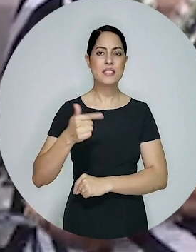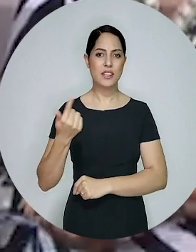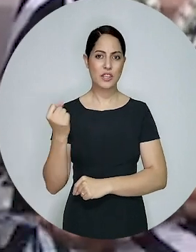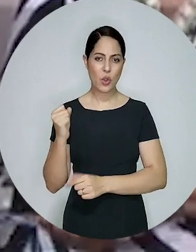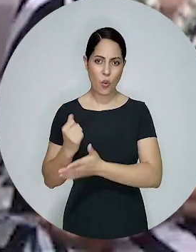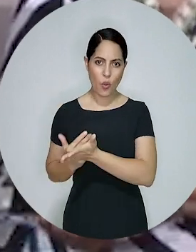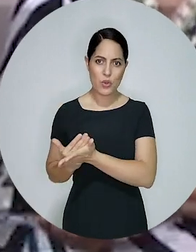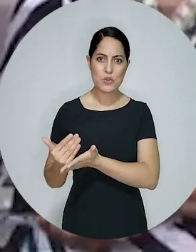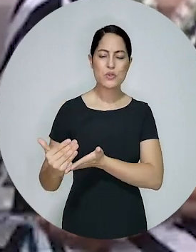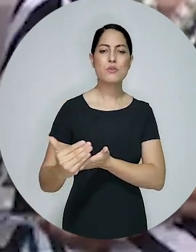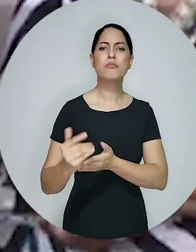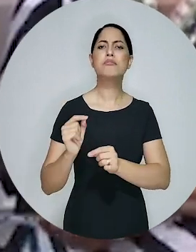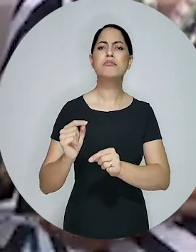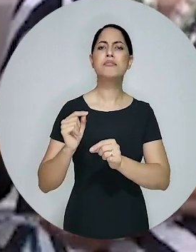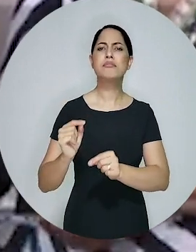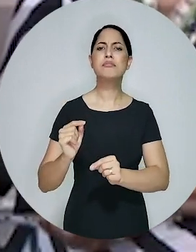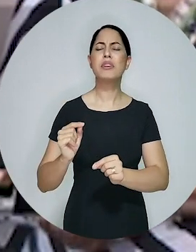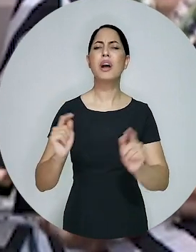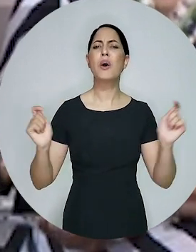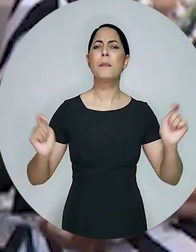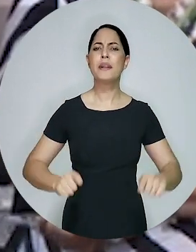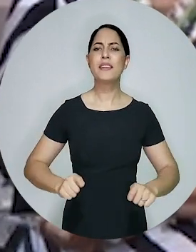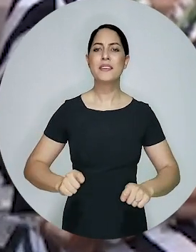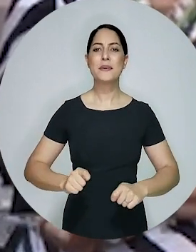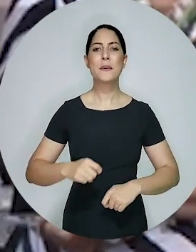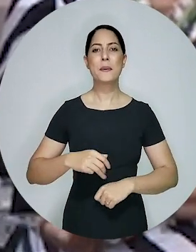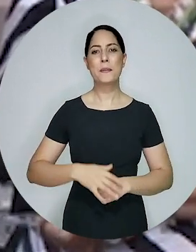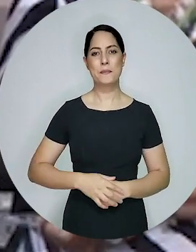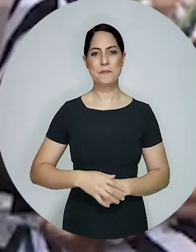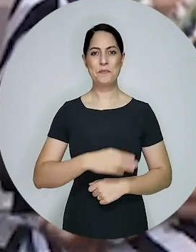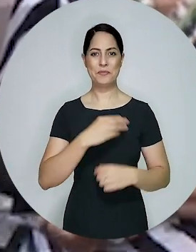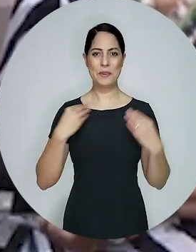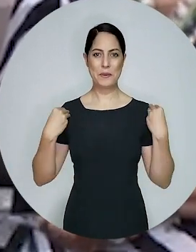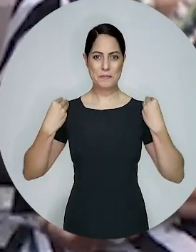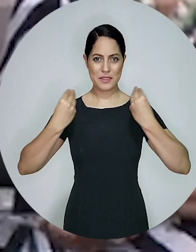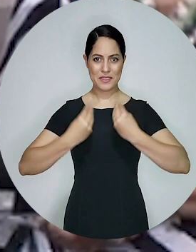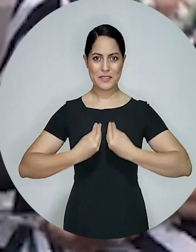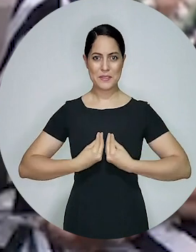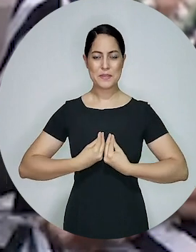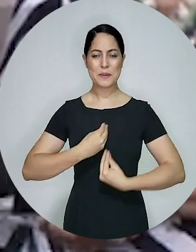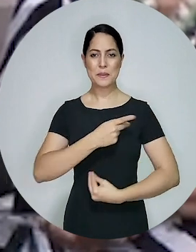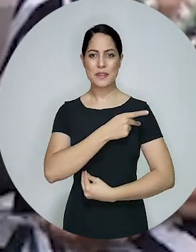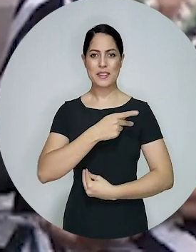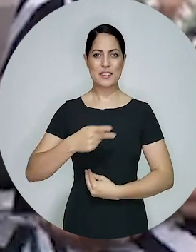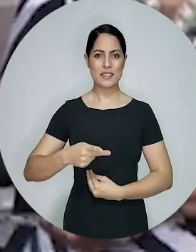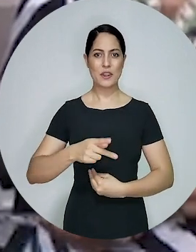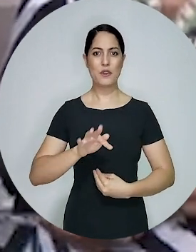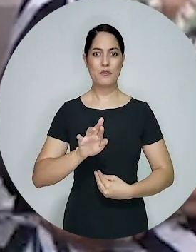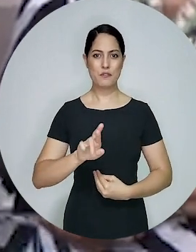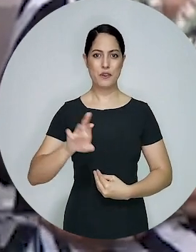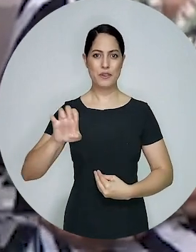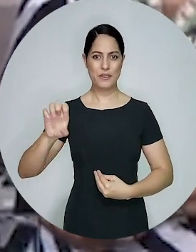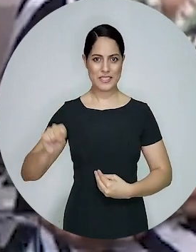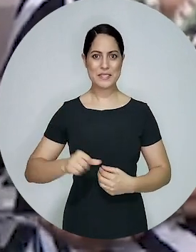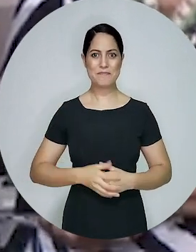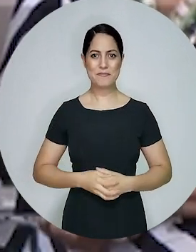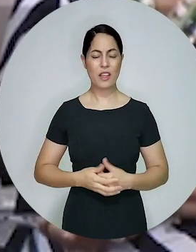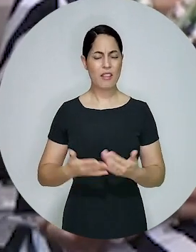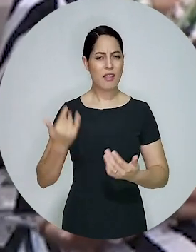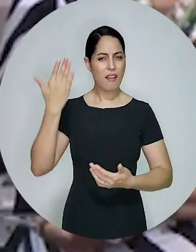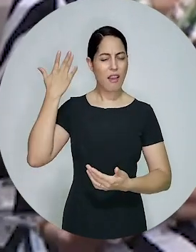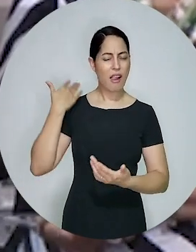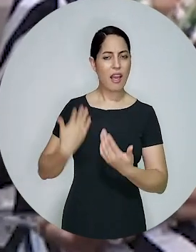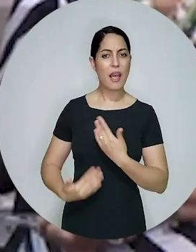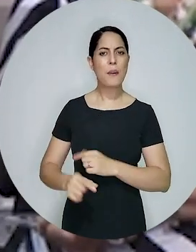1978, sob a competente gestão do eminente ministro-presidente Thomson Flores. Àquela